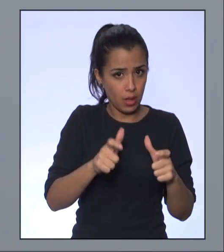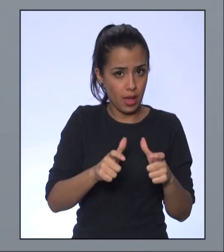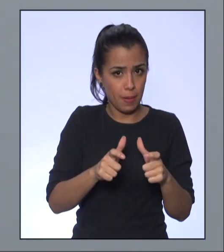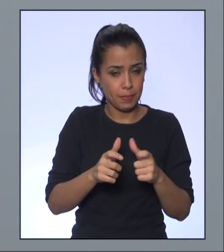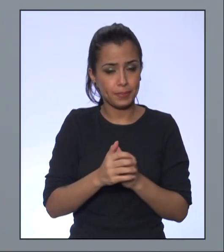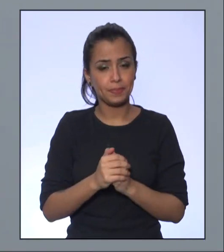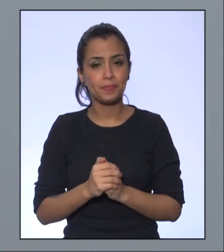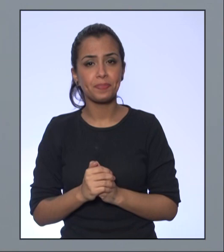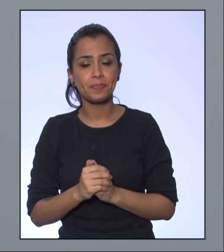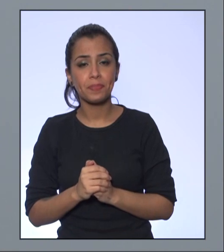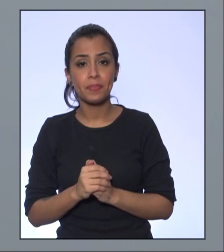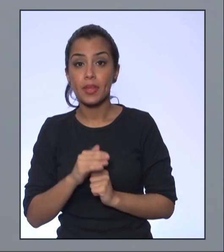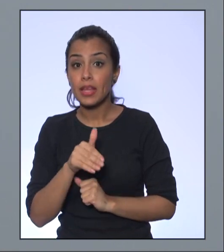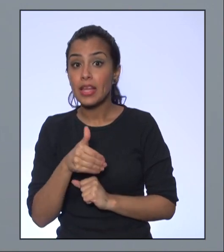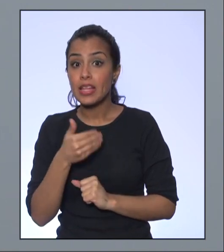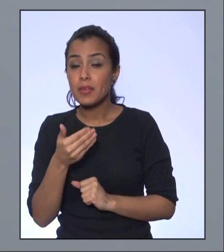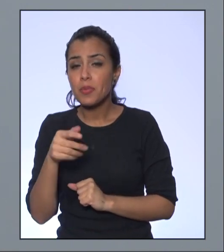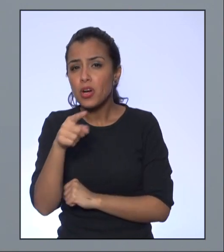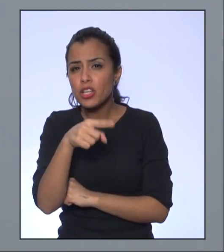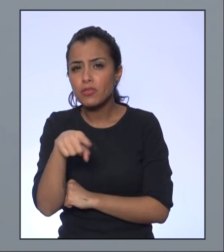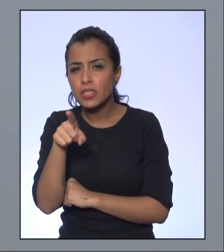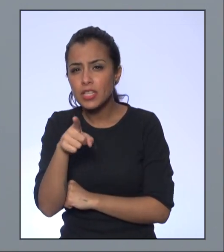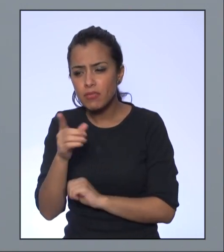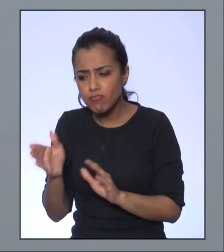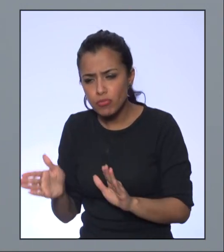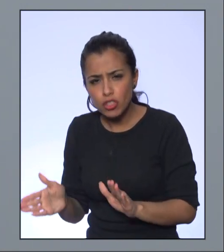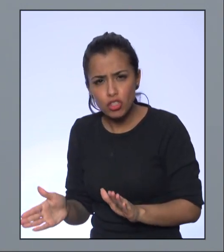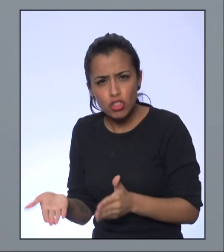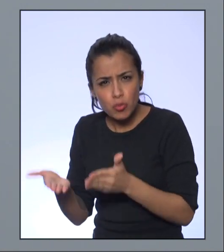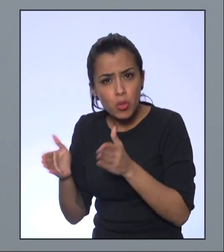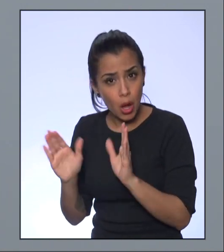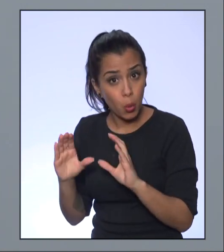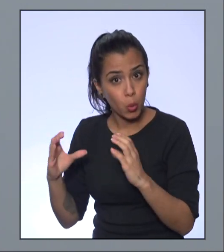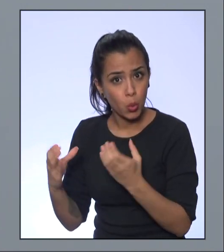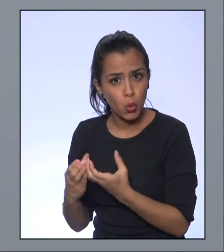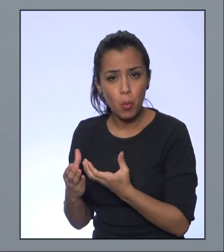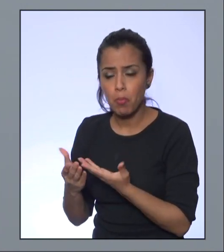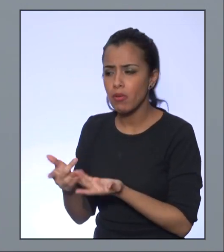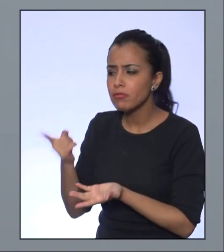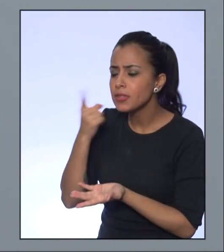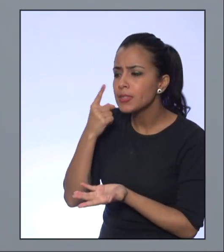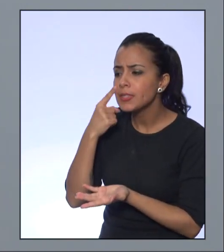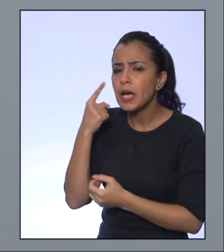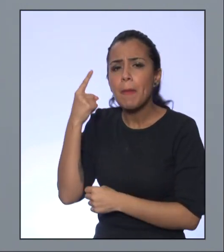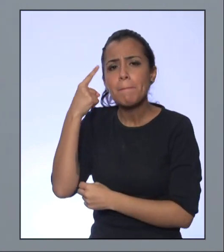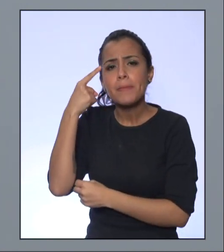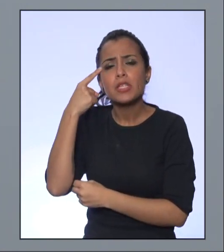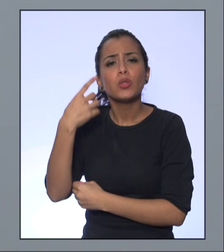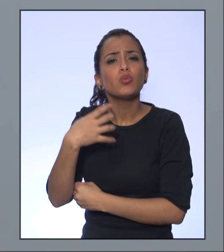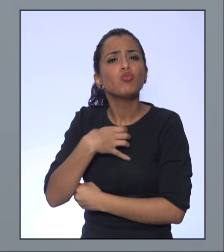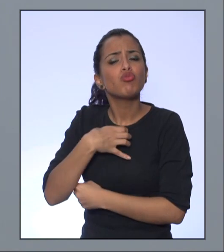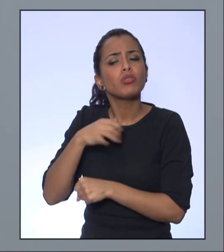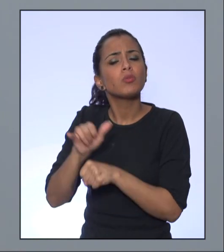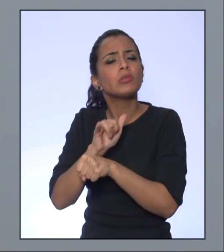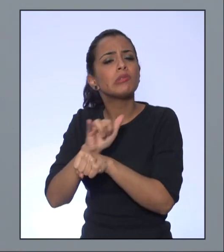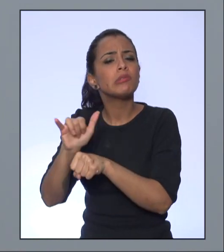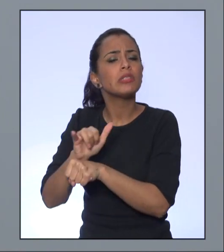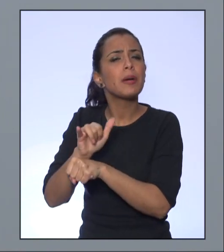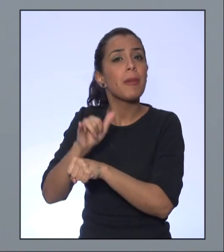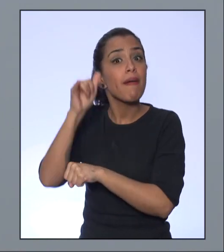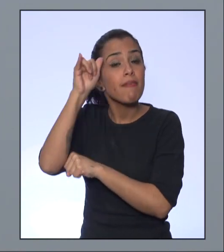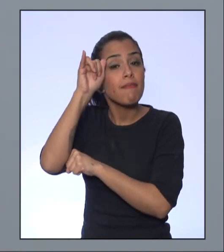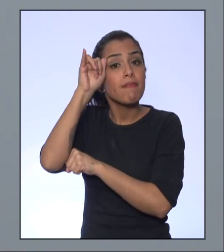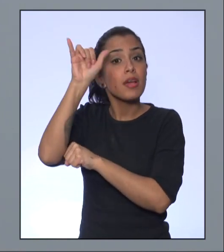vai estimular o grupo a pensar nas estratégias de prevenção de desastres